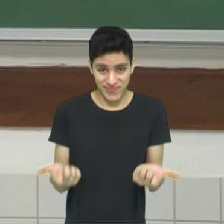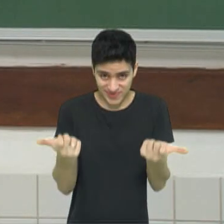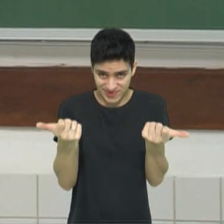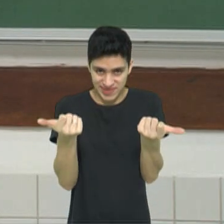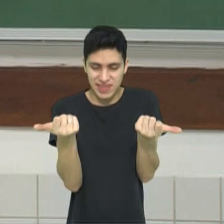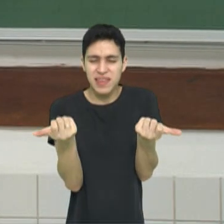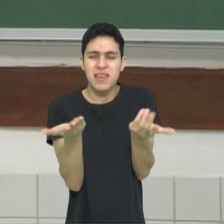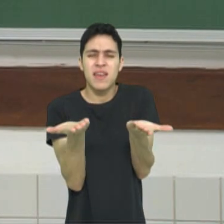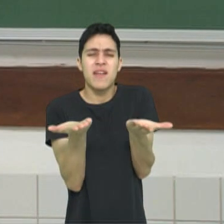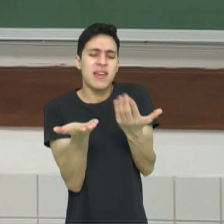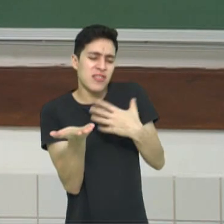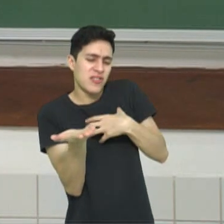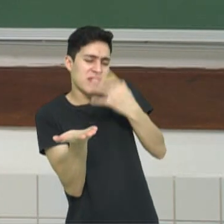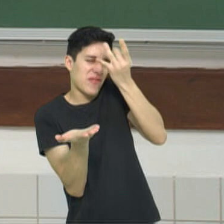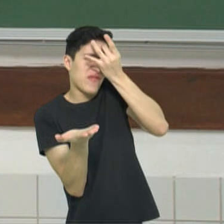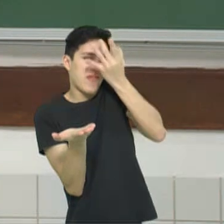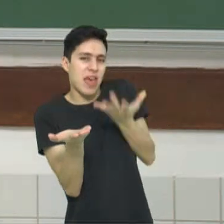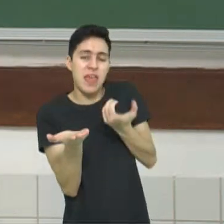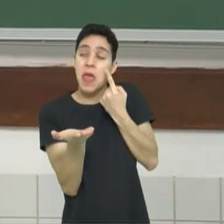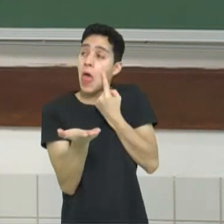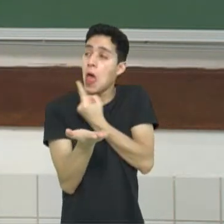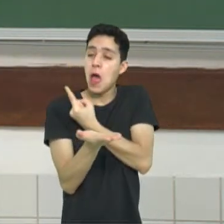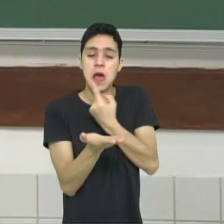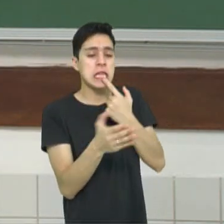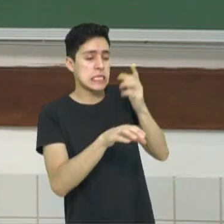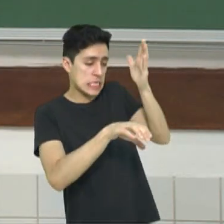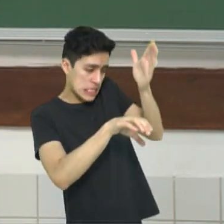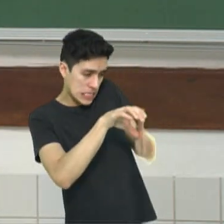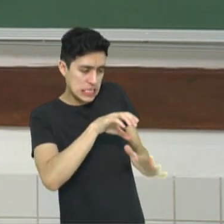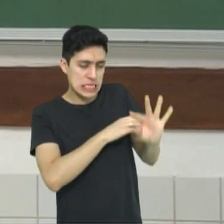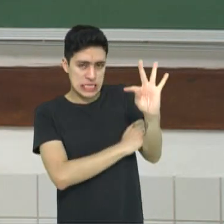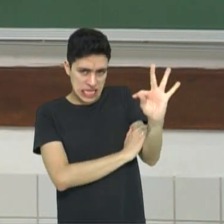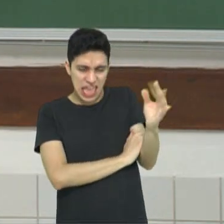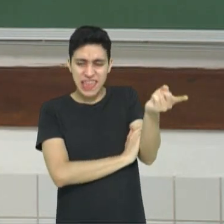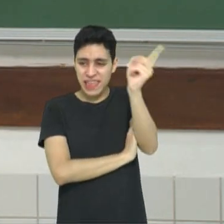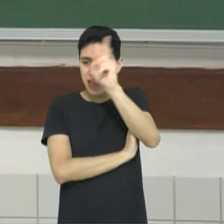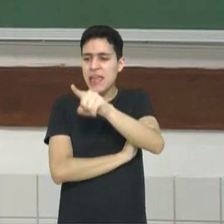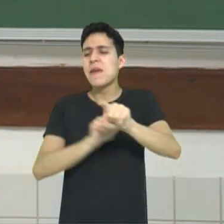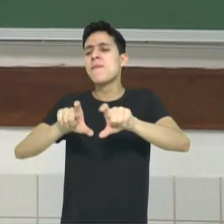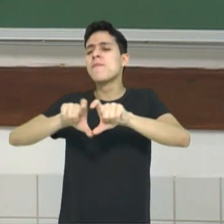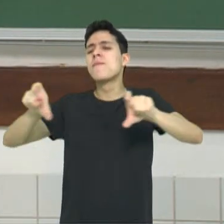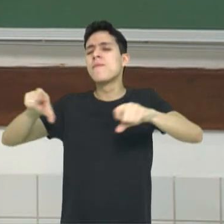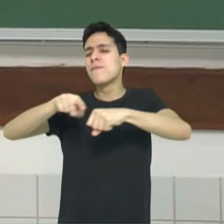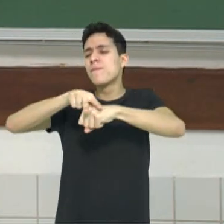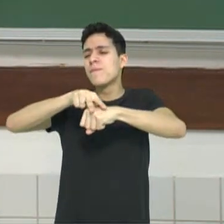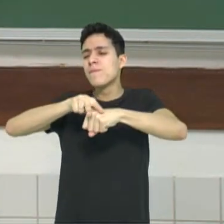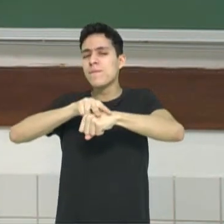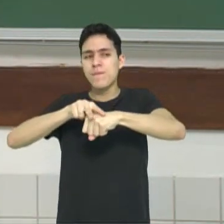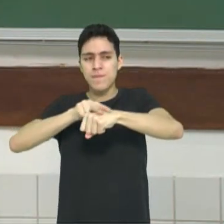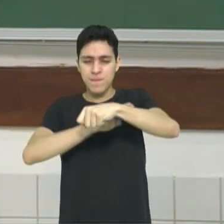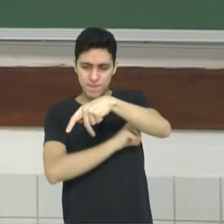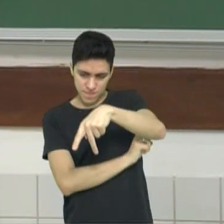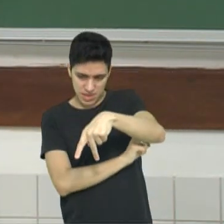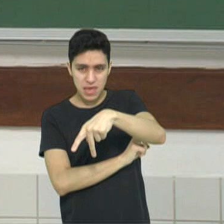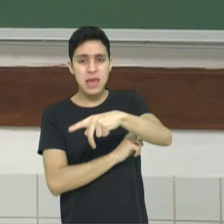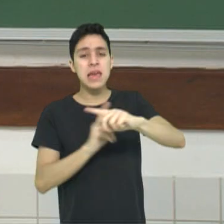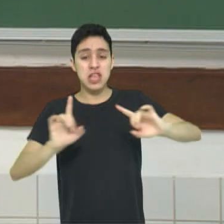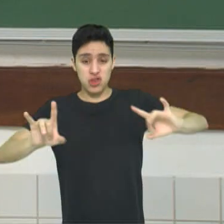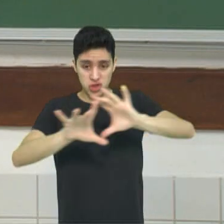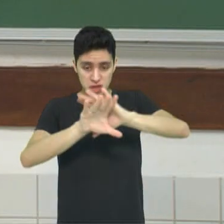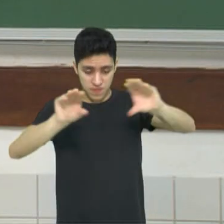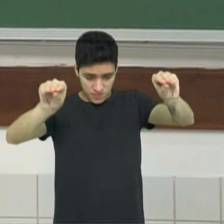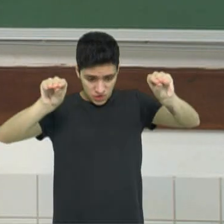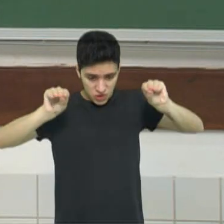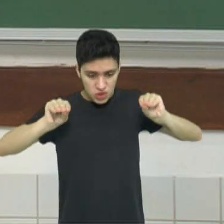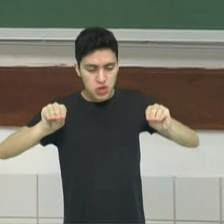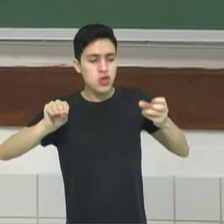Vamos facilitar a nossa vida. Vamos chamar o tomate de T e o pepino de P. Aí, quando determinarmos esses valores,